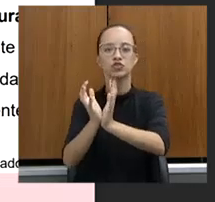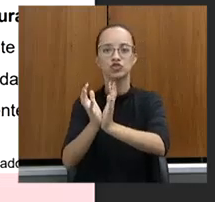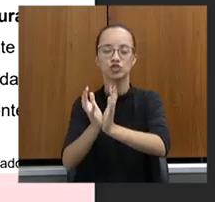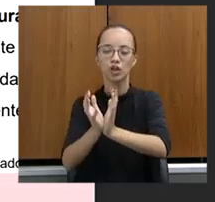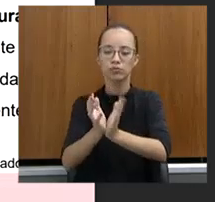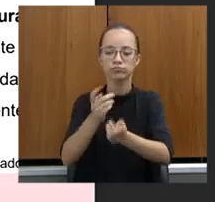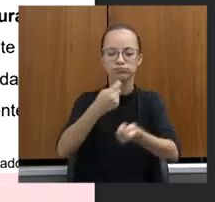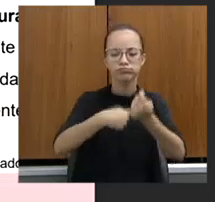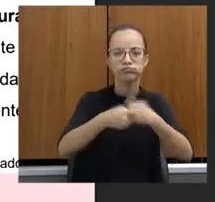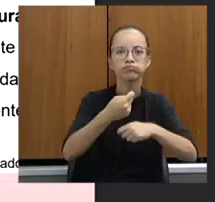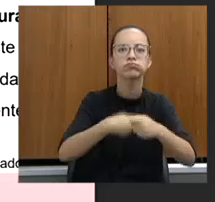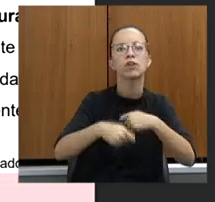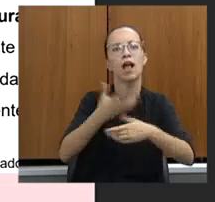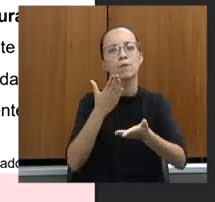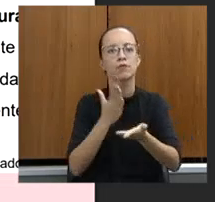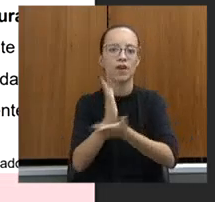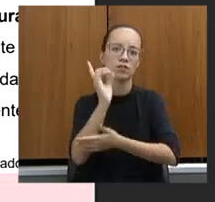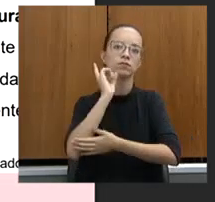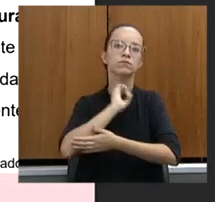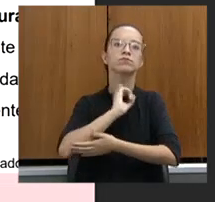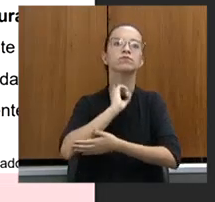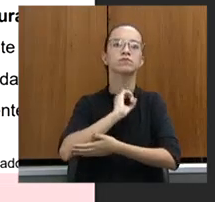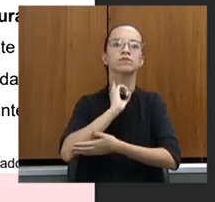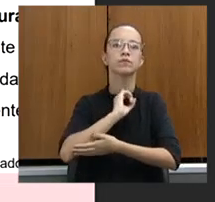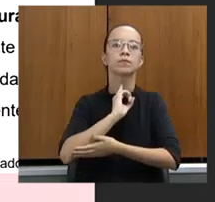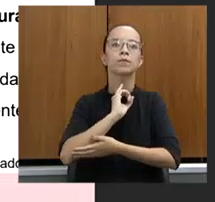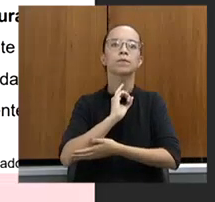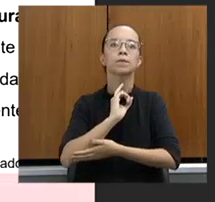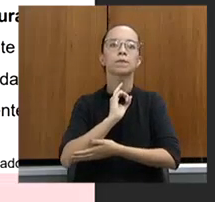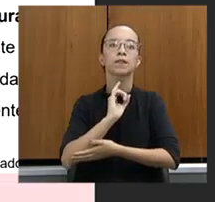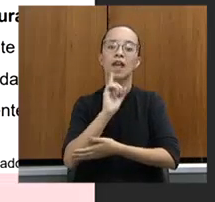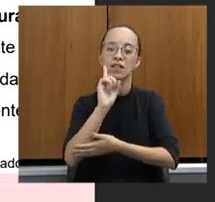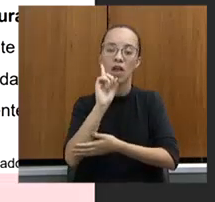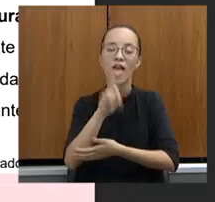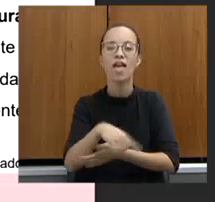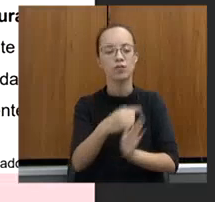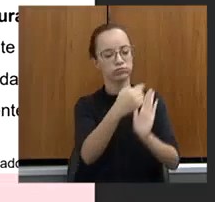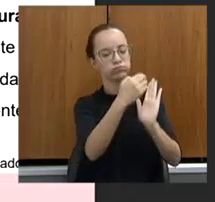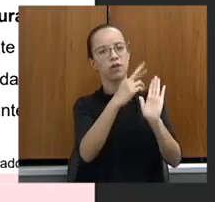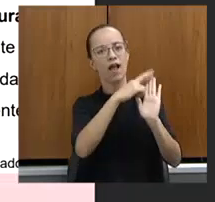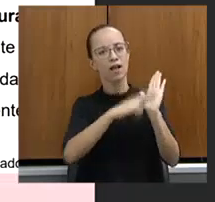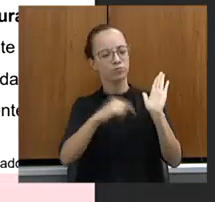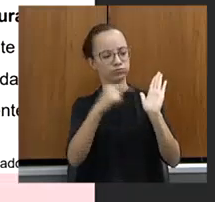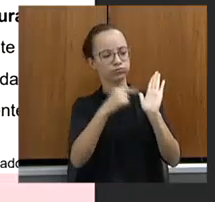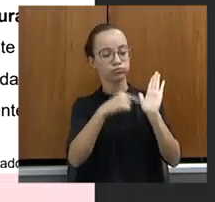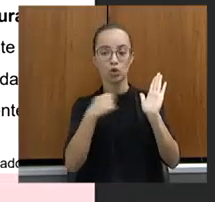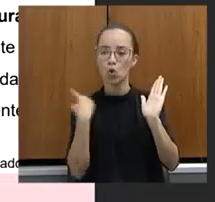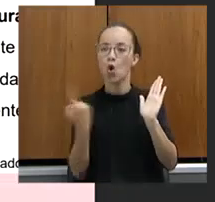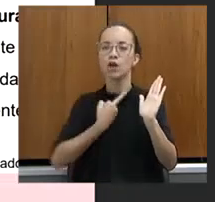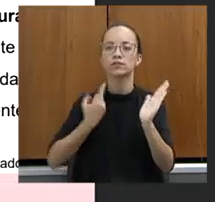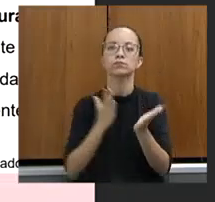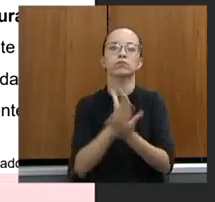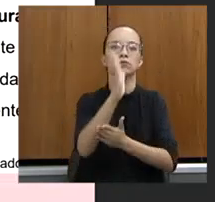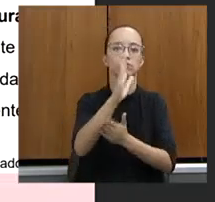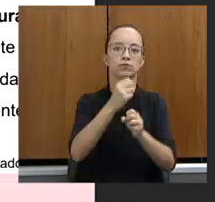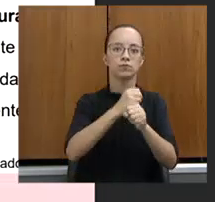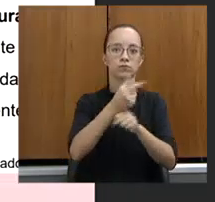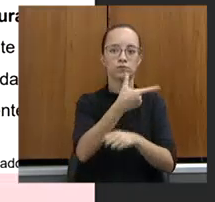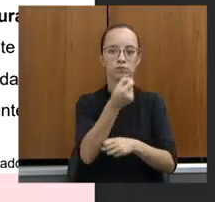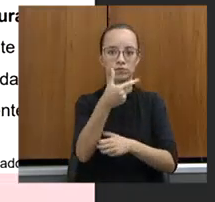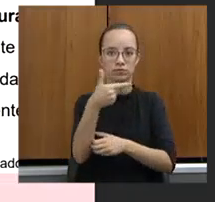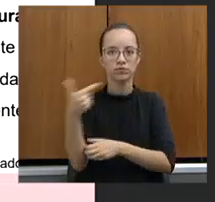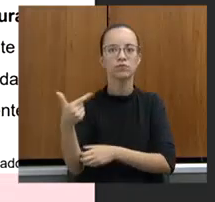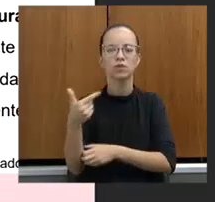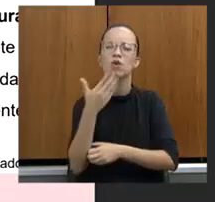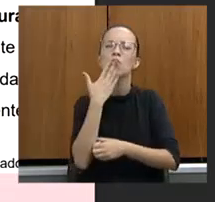setoriais foram aprovados em Minas Gerais e aqui esse é um extrato do que a gente aprovou esse ano em 2022 quais os segmentos